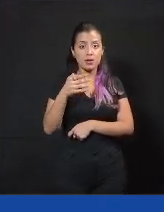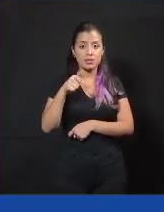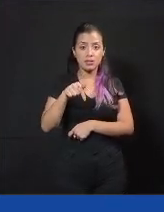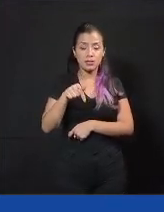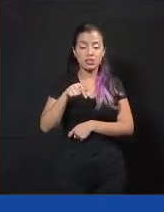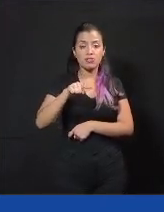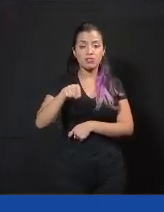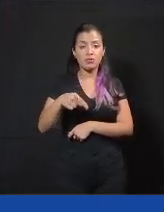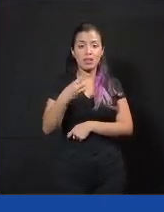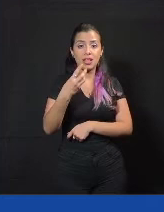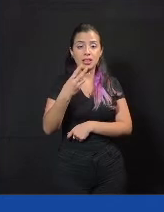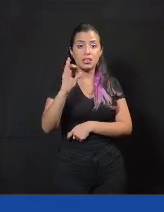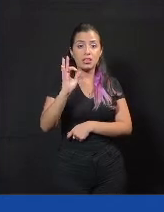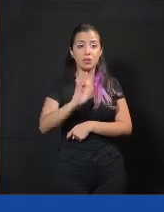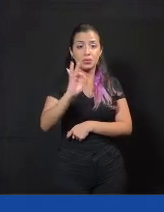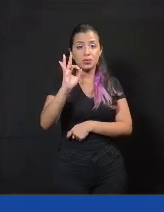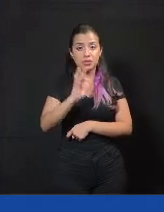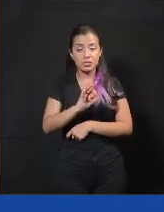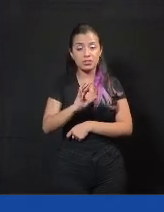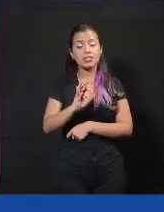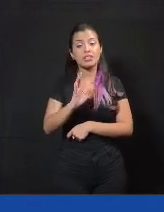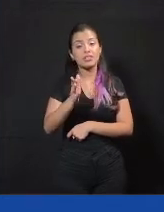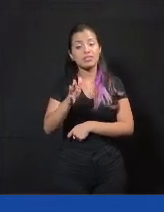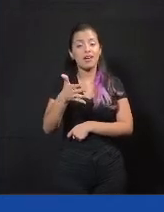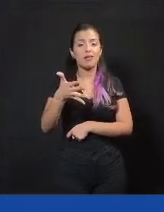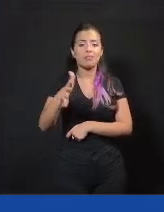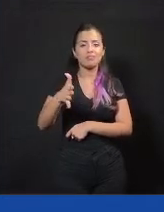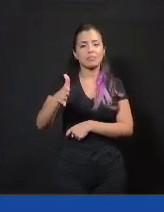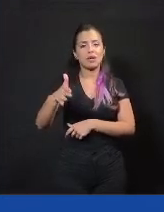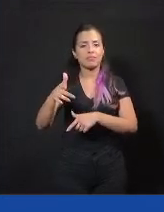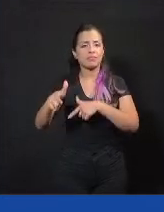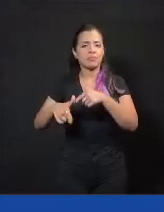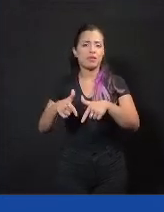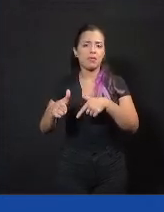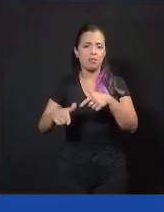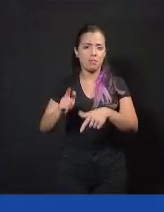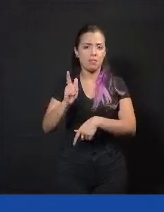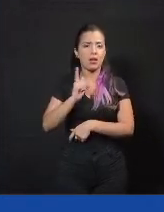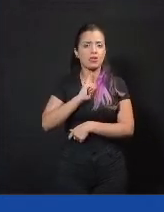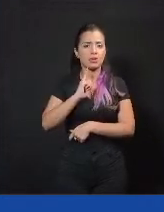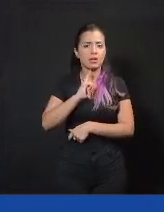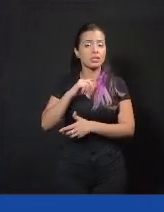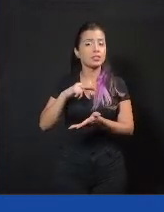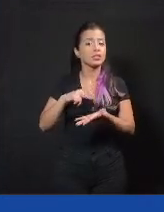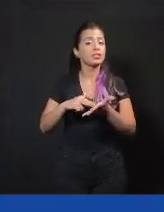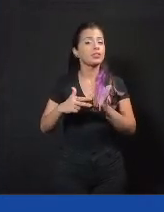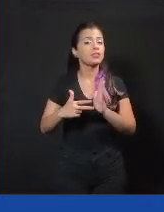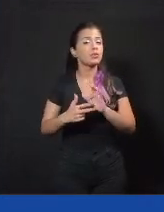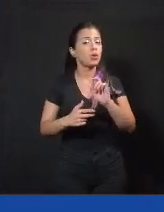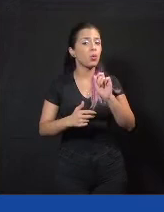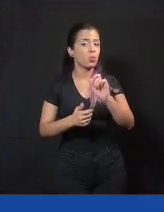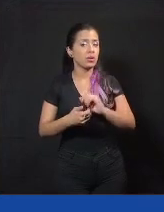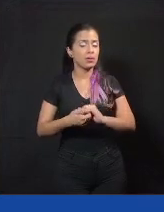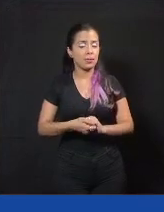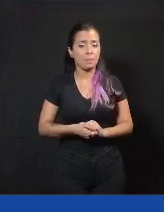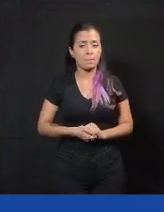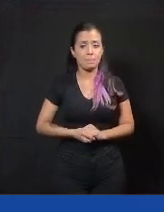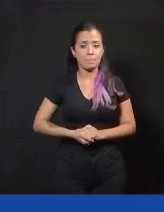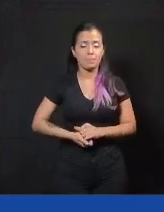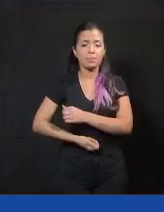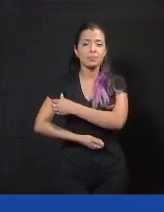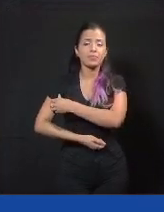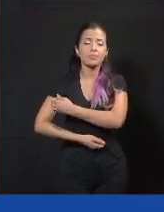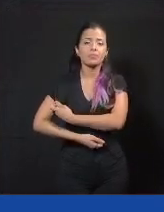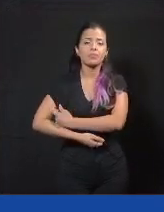47,3% está subempregada. Isso quer dizer que a grande massa trabalhadora,